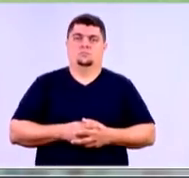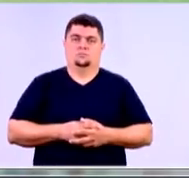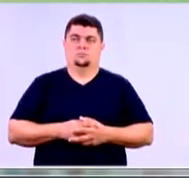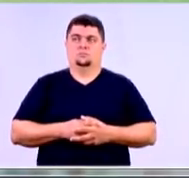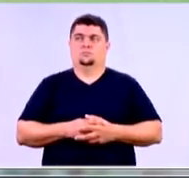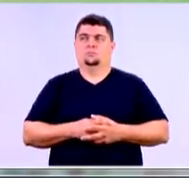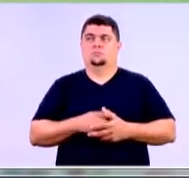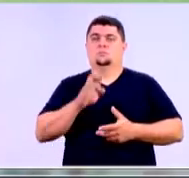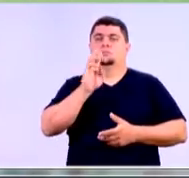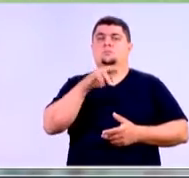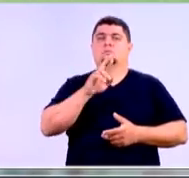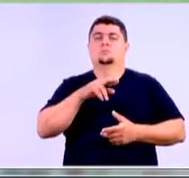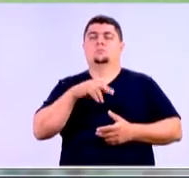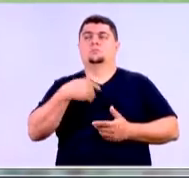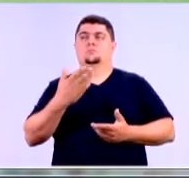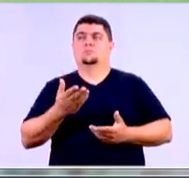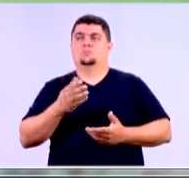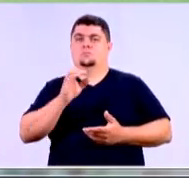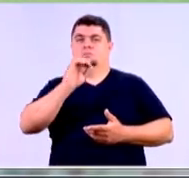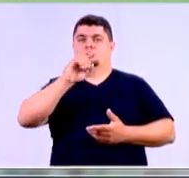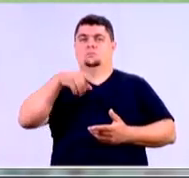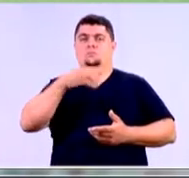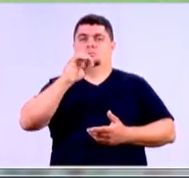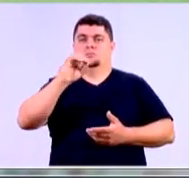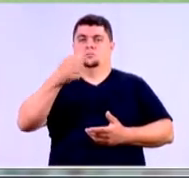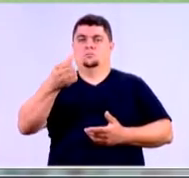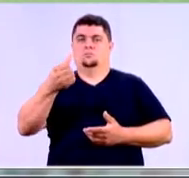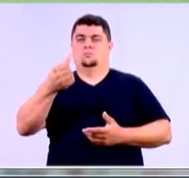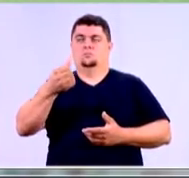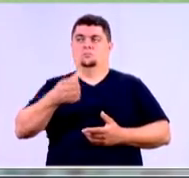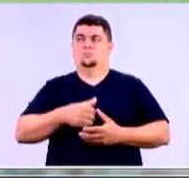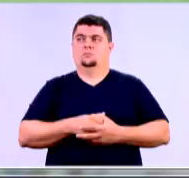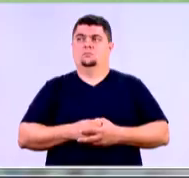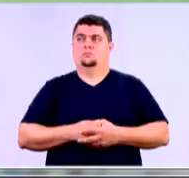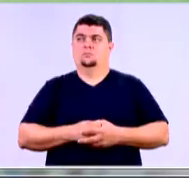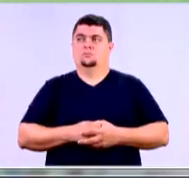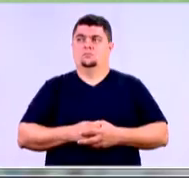Qual que é o resultado aqui, professor? É 0,06.